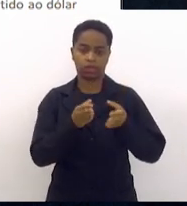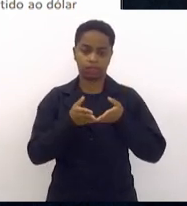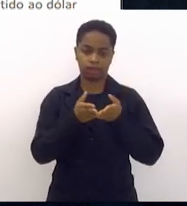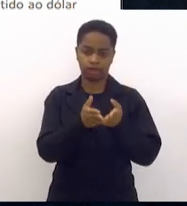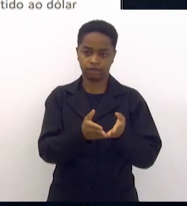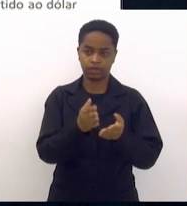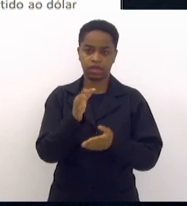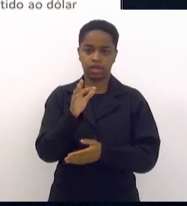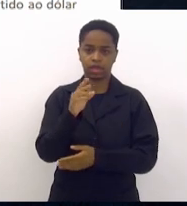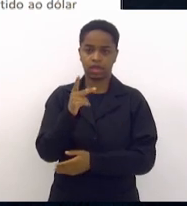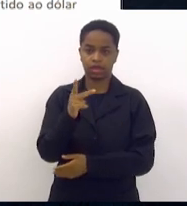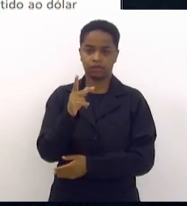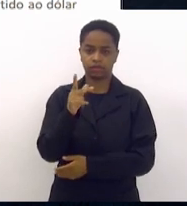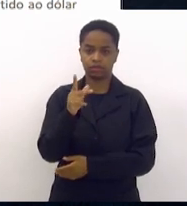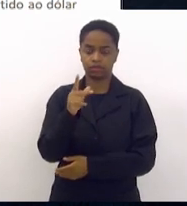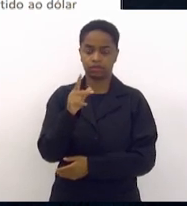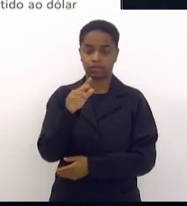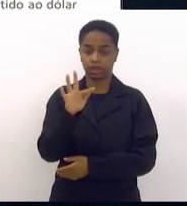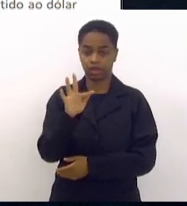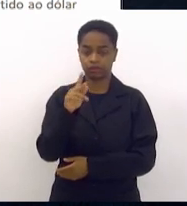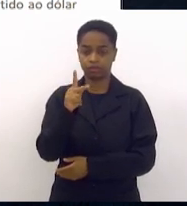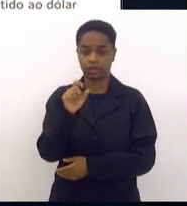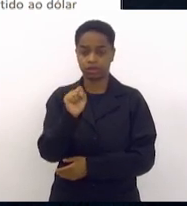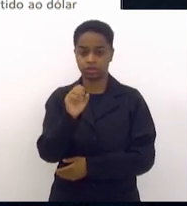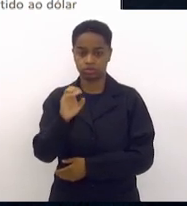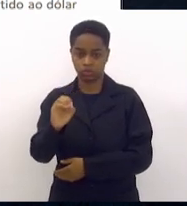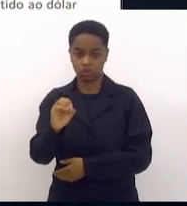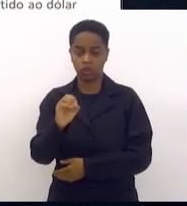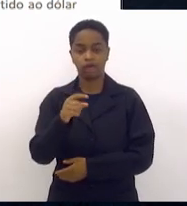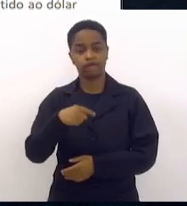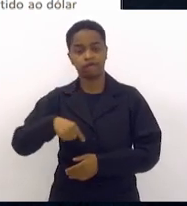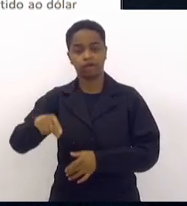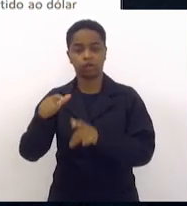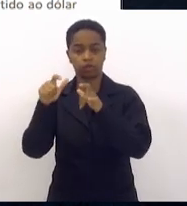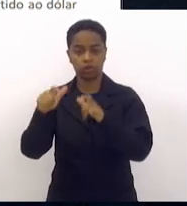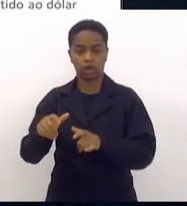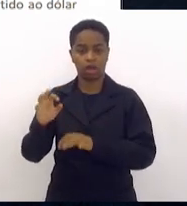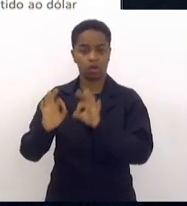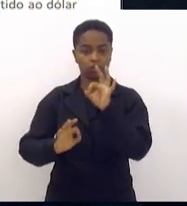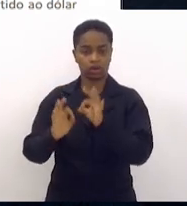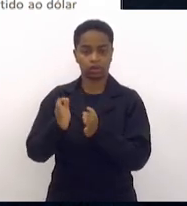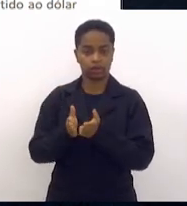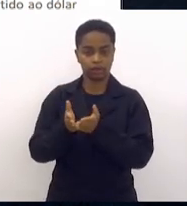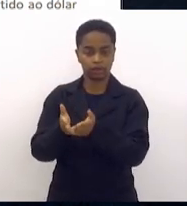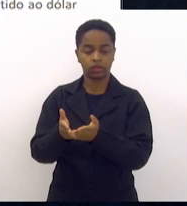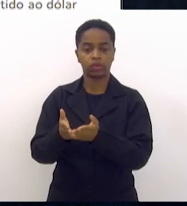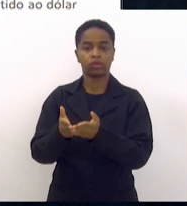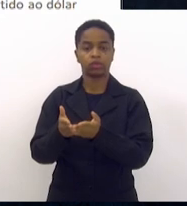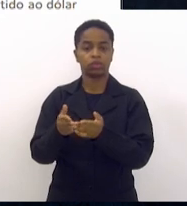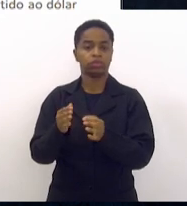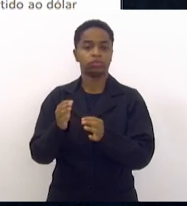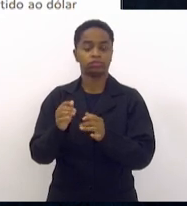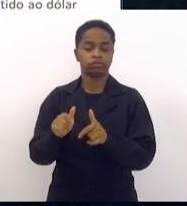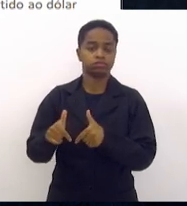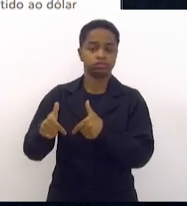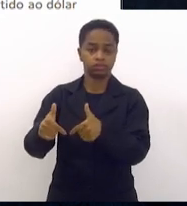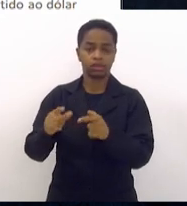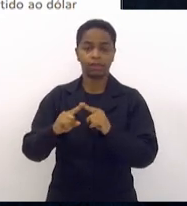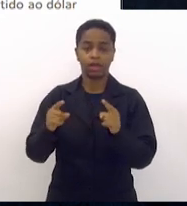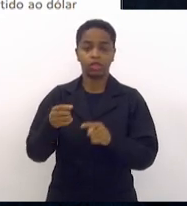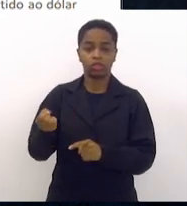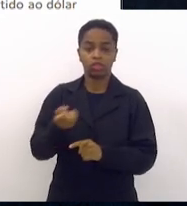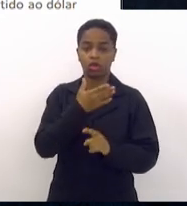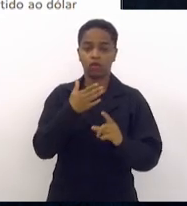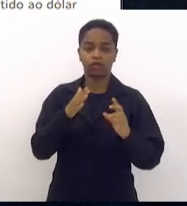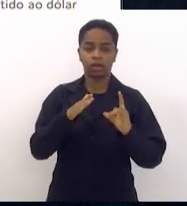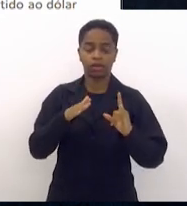fpso né uma plataforma e para ir até o campo monta opera aquilo e essa nova plataforma que